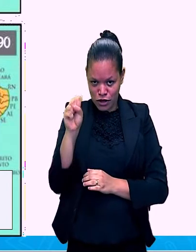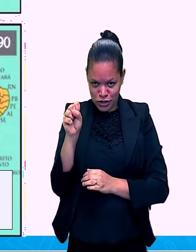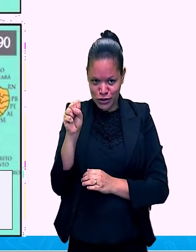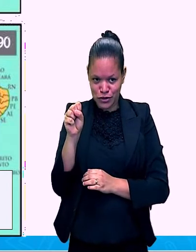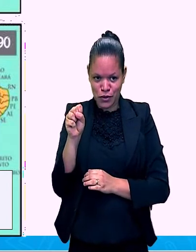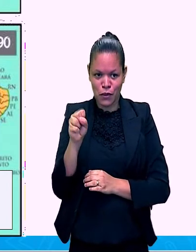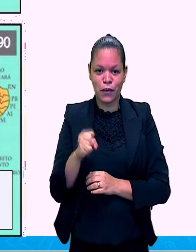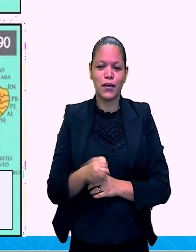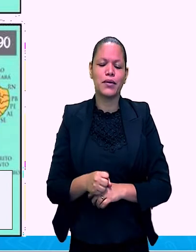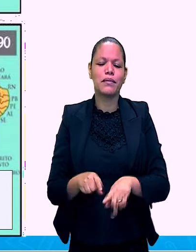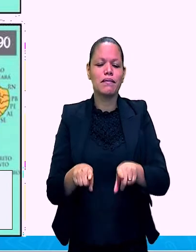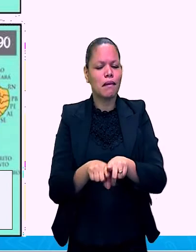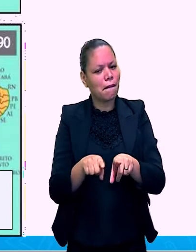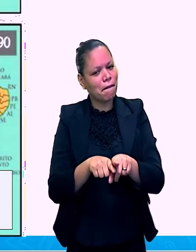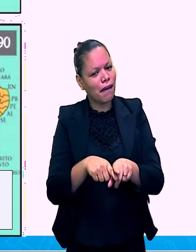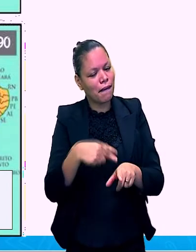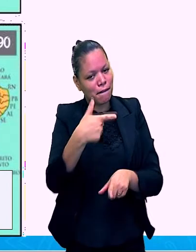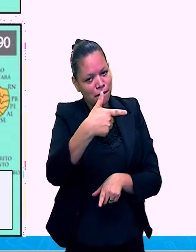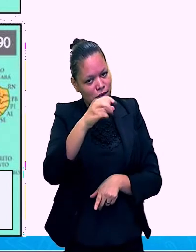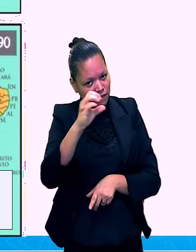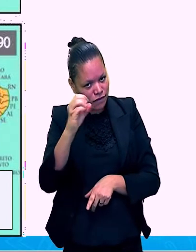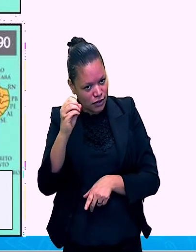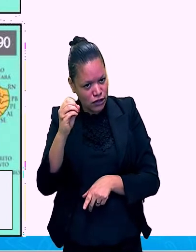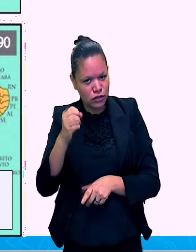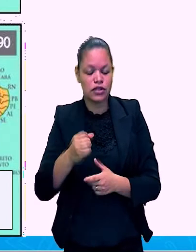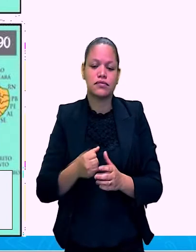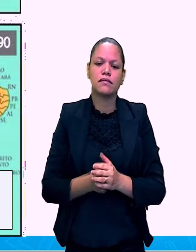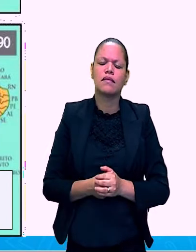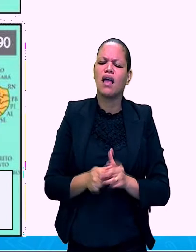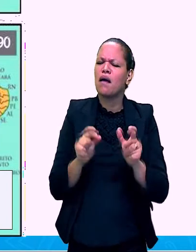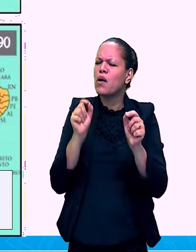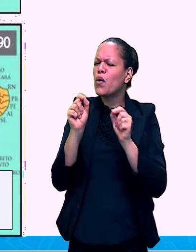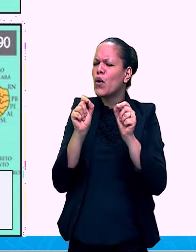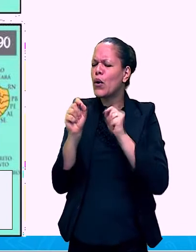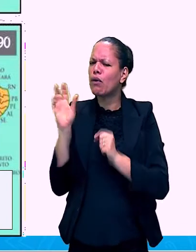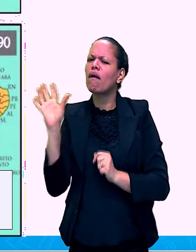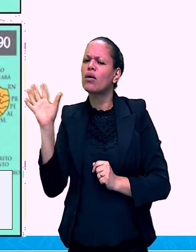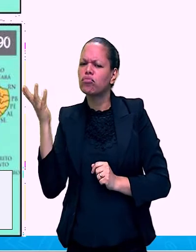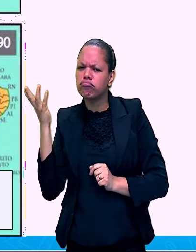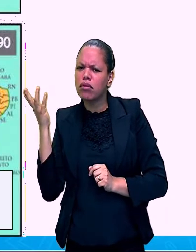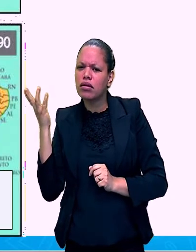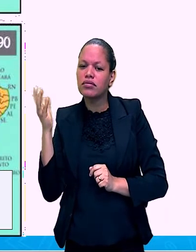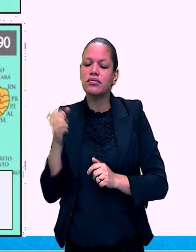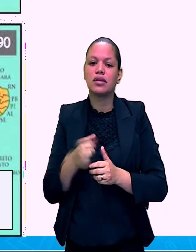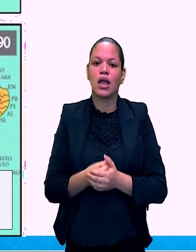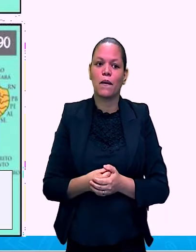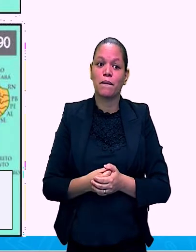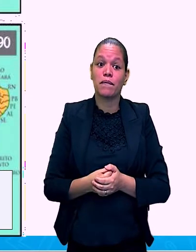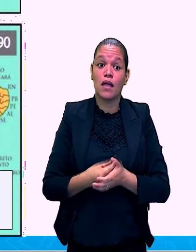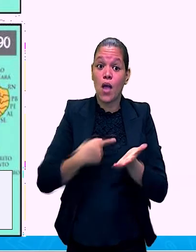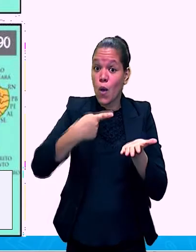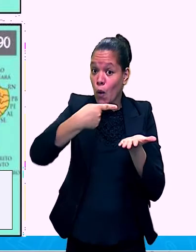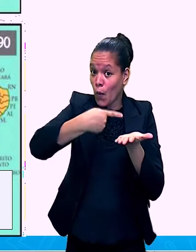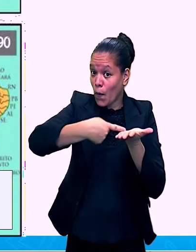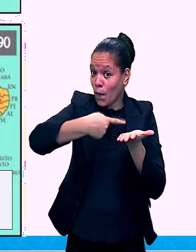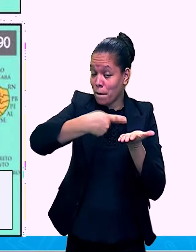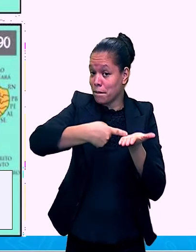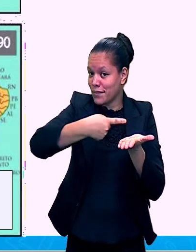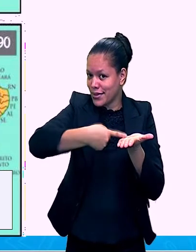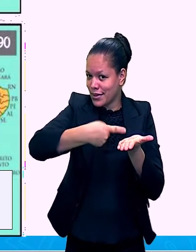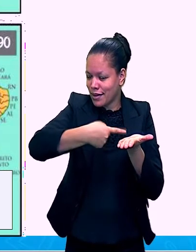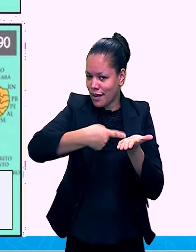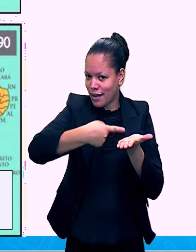de acordos e tratados com os países vizinhos. Então, para não ter aquela invasão total e eles perderem ali o